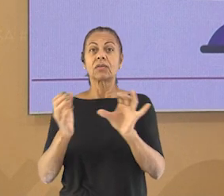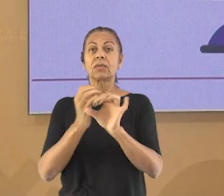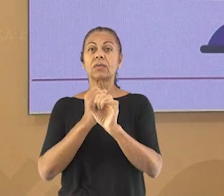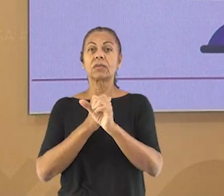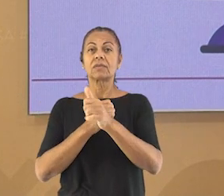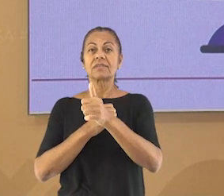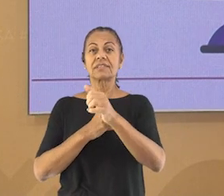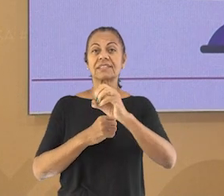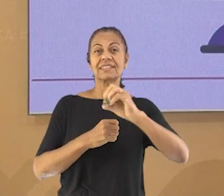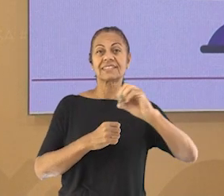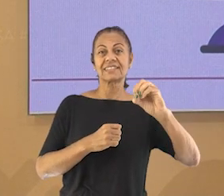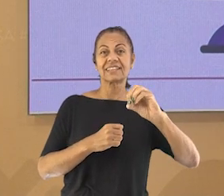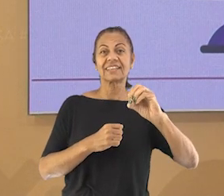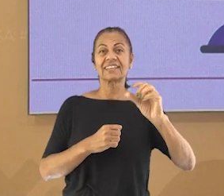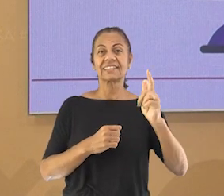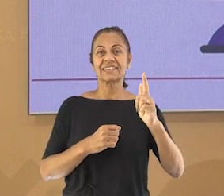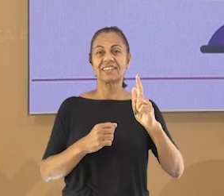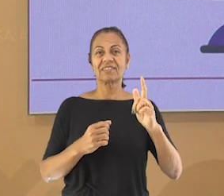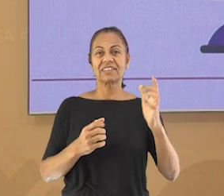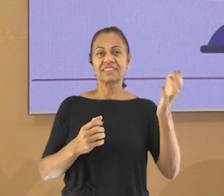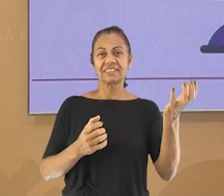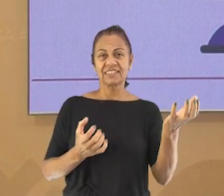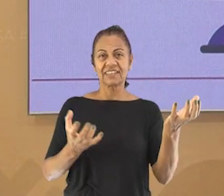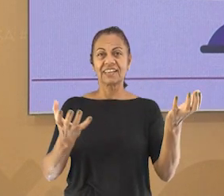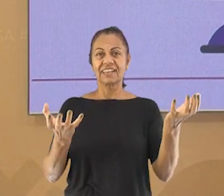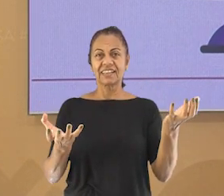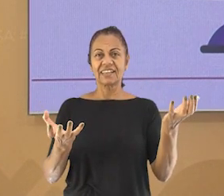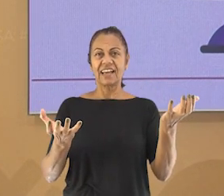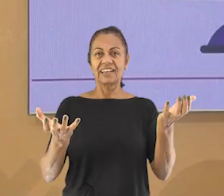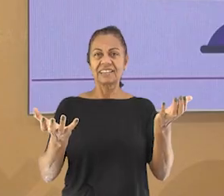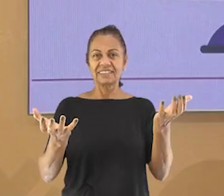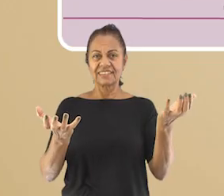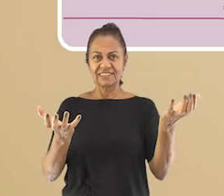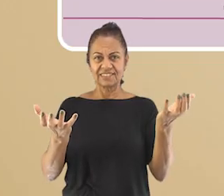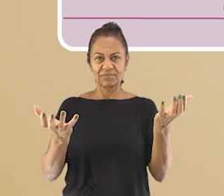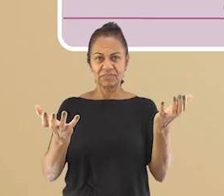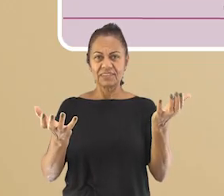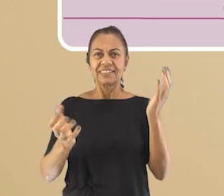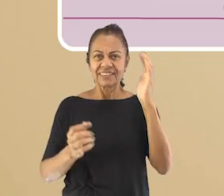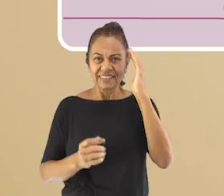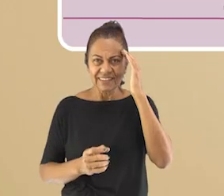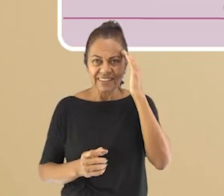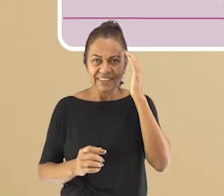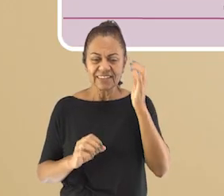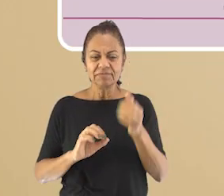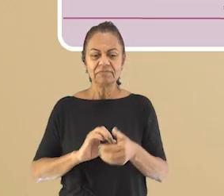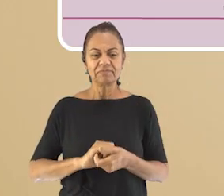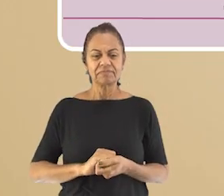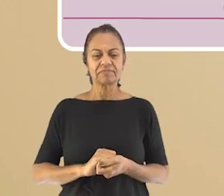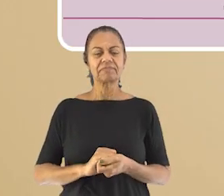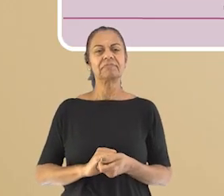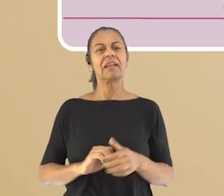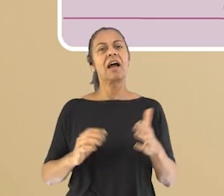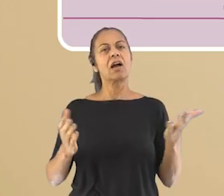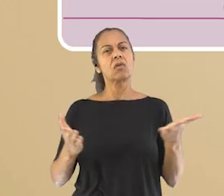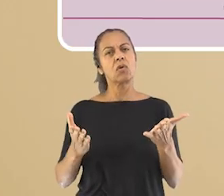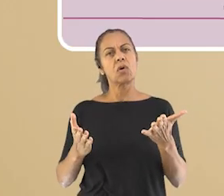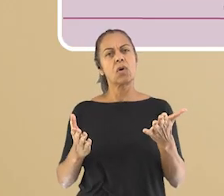conseguirá deixar a balança em equilíbrio. Deu para entender? Agora vamos ver outra